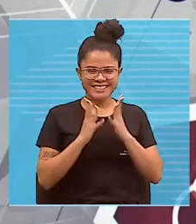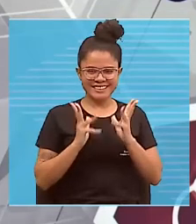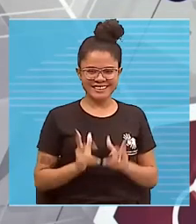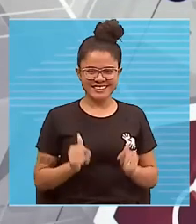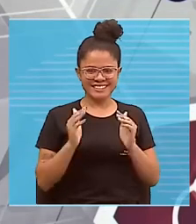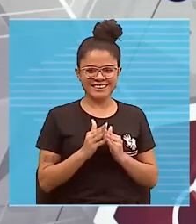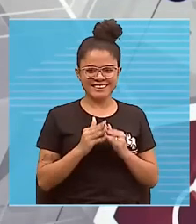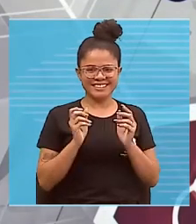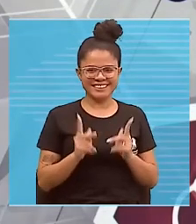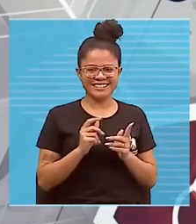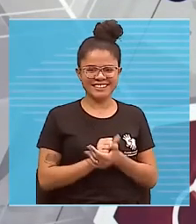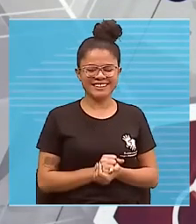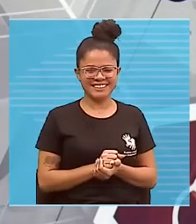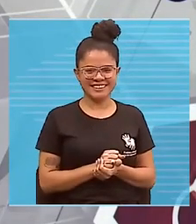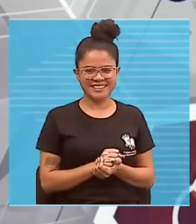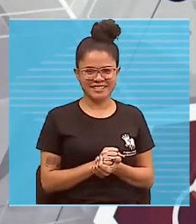hahaha